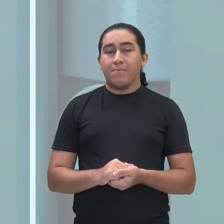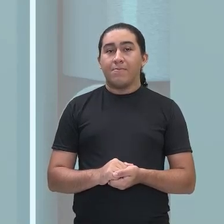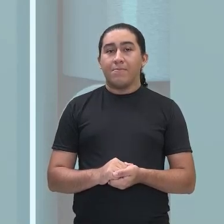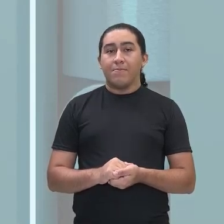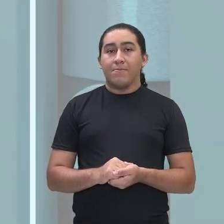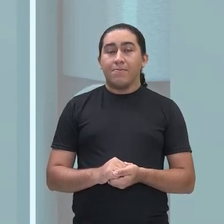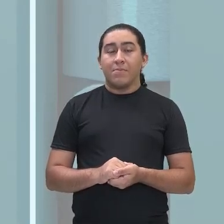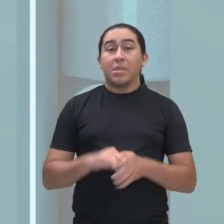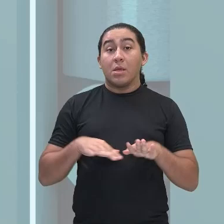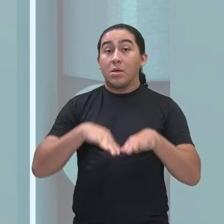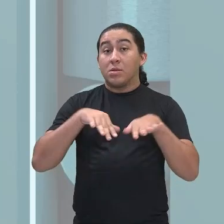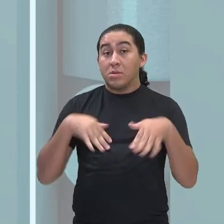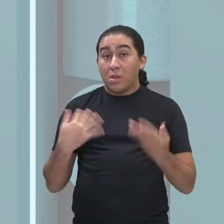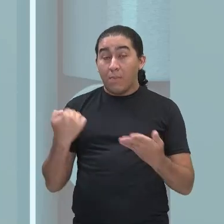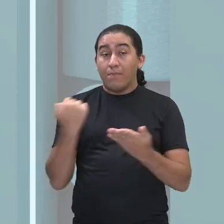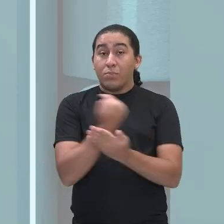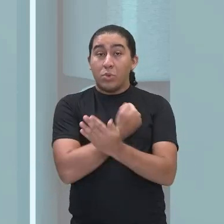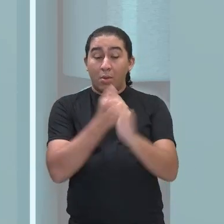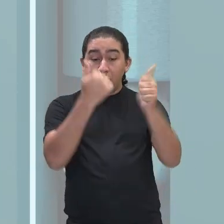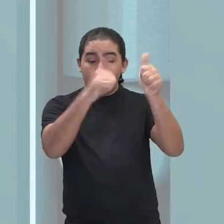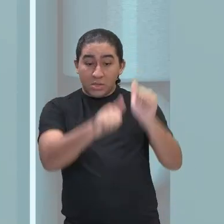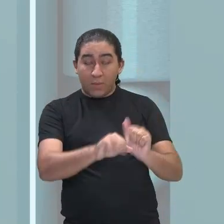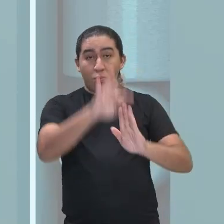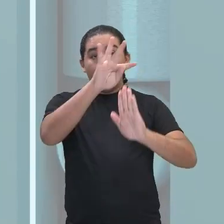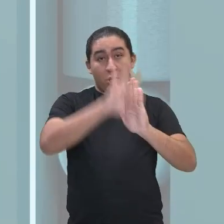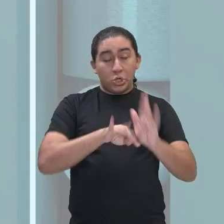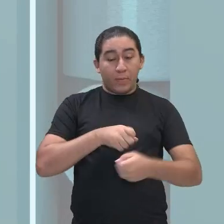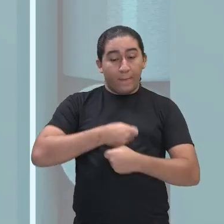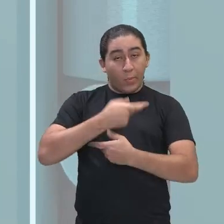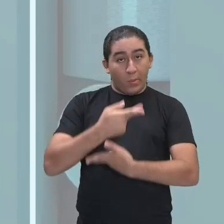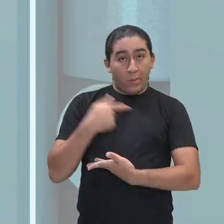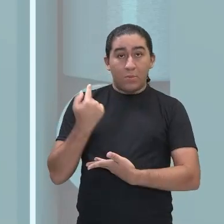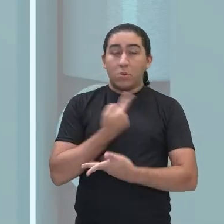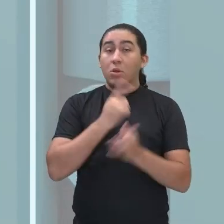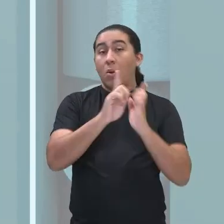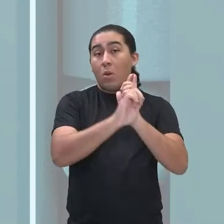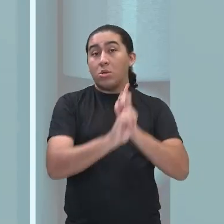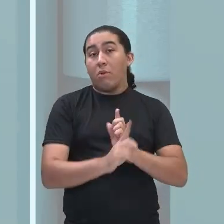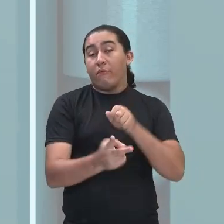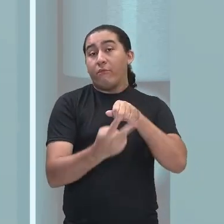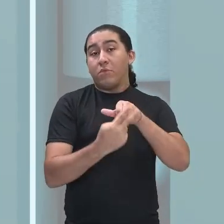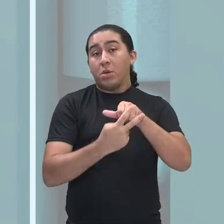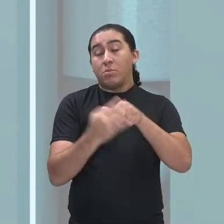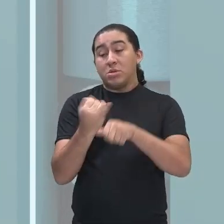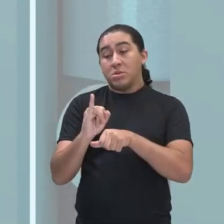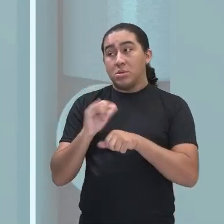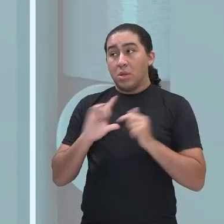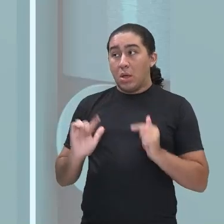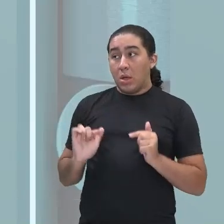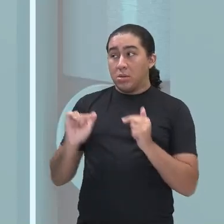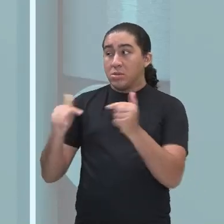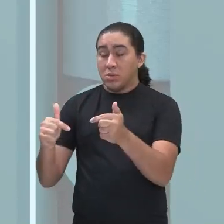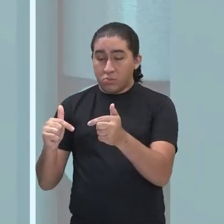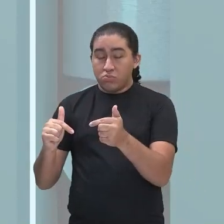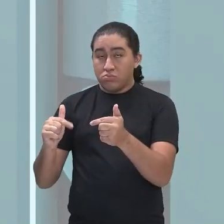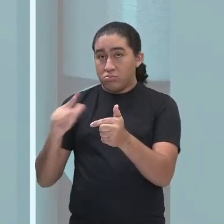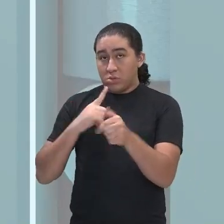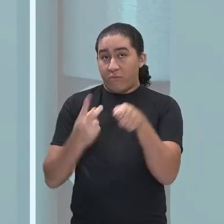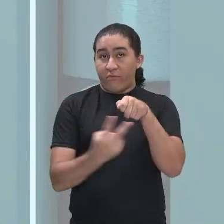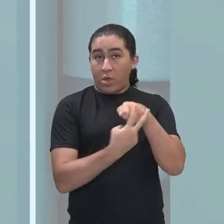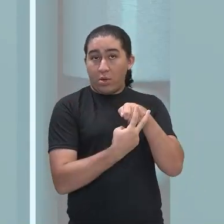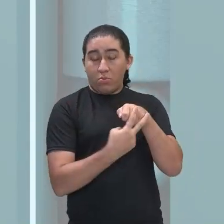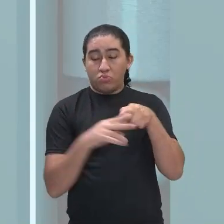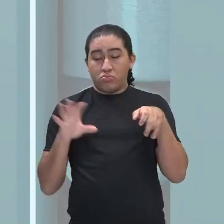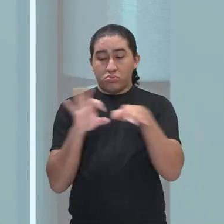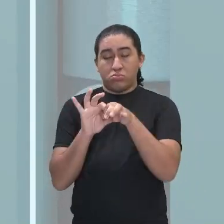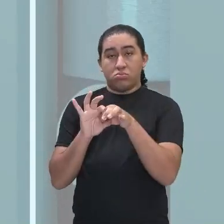ouvimos nesse poema e a gente vai identificar alguns verbos, né? Se tem ação, tem verbo, né?